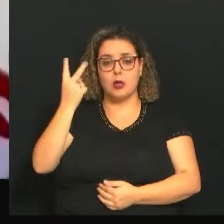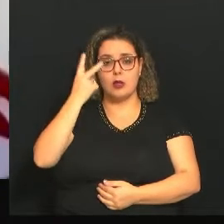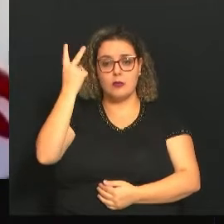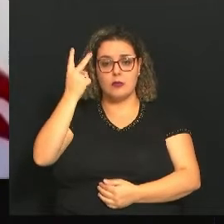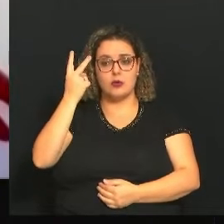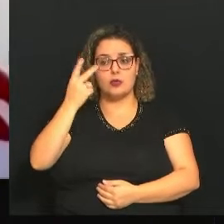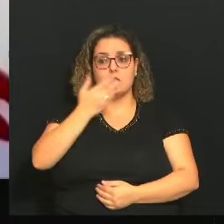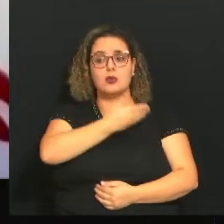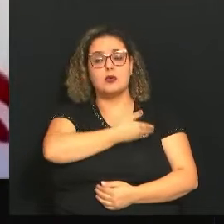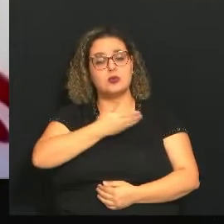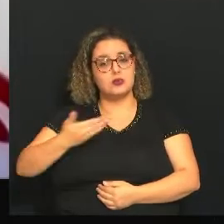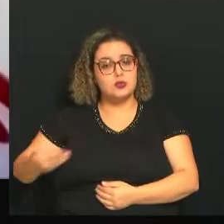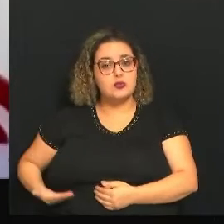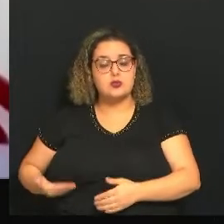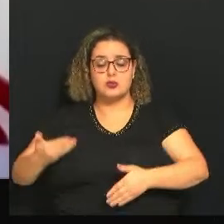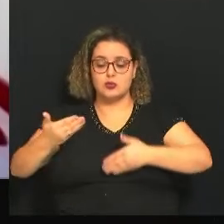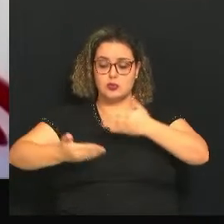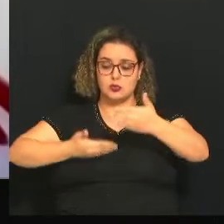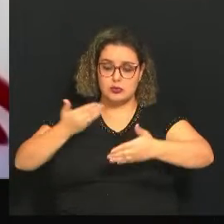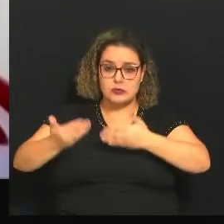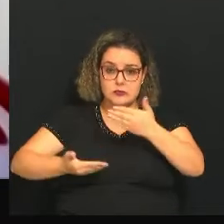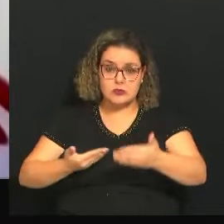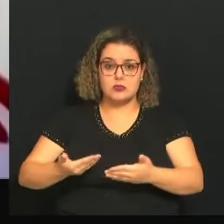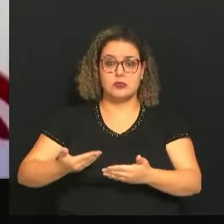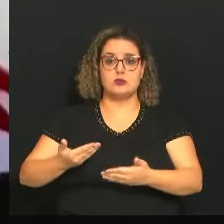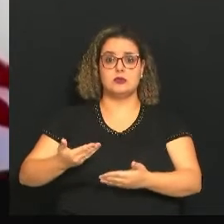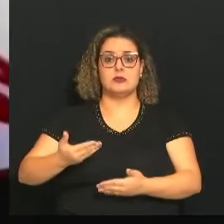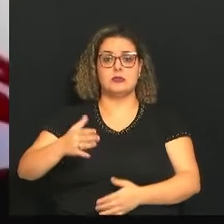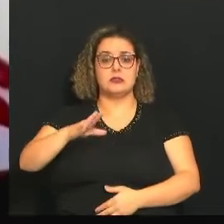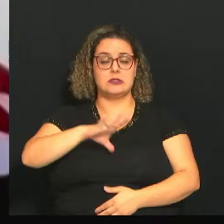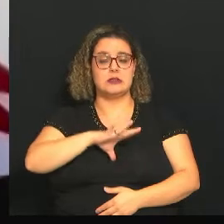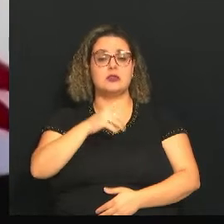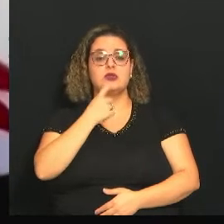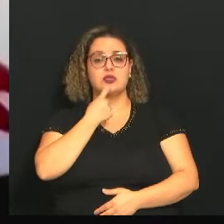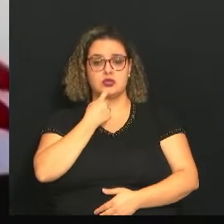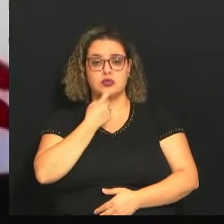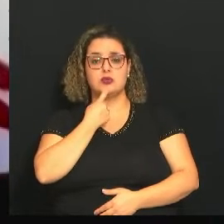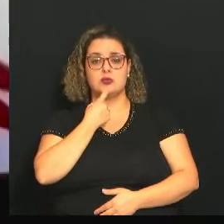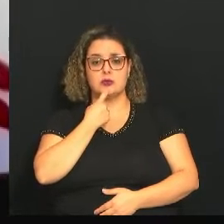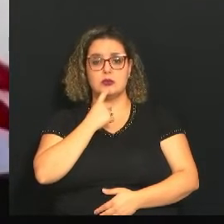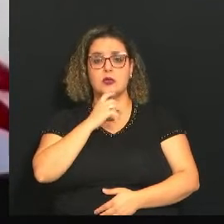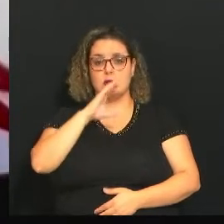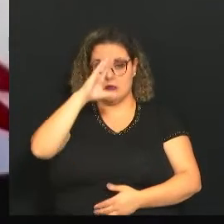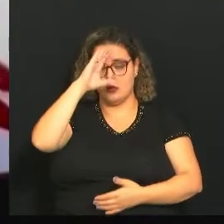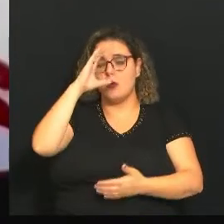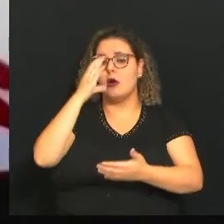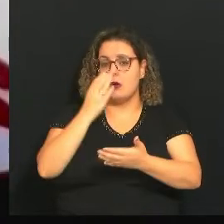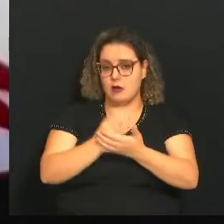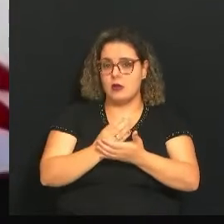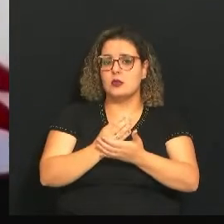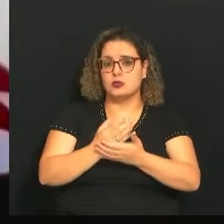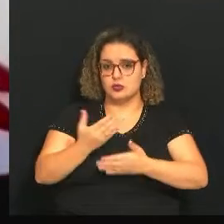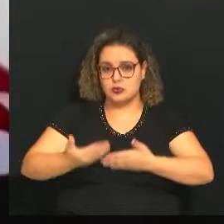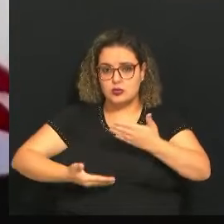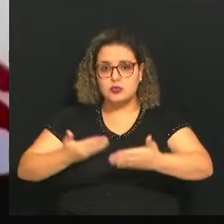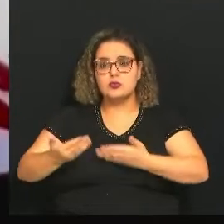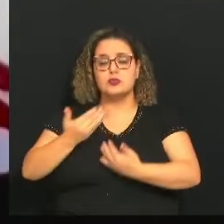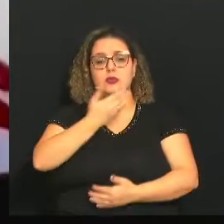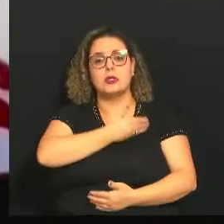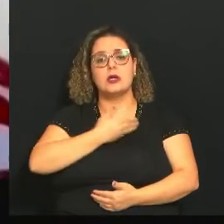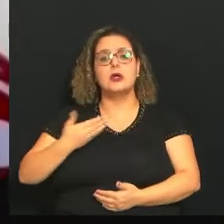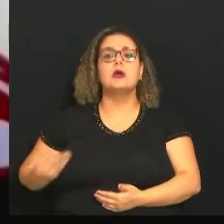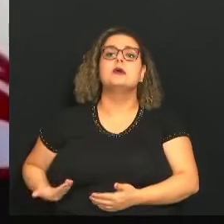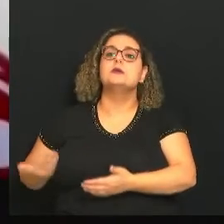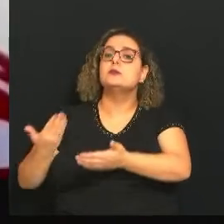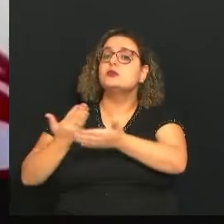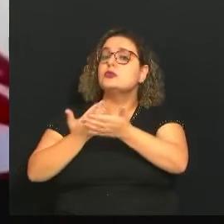das servidoras municipais de Campinas, né? Eu acredito na Seguridade Social, né? Eu sou uma estudiosa do